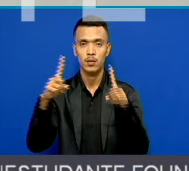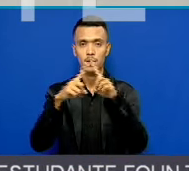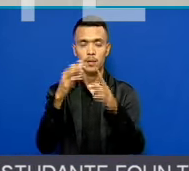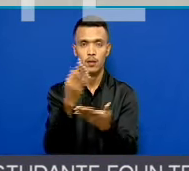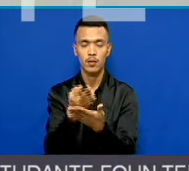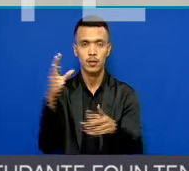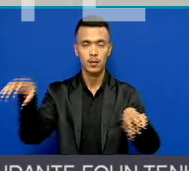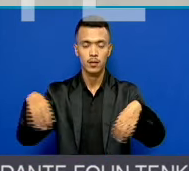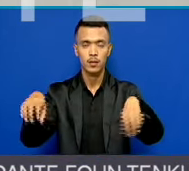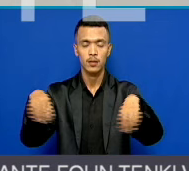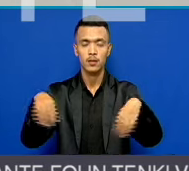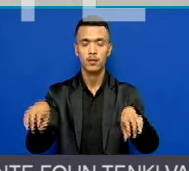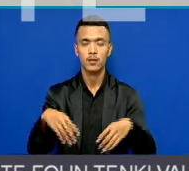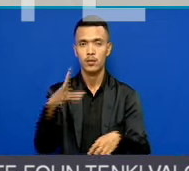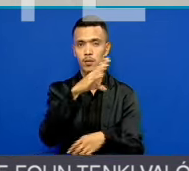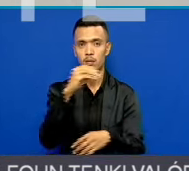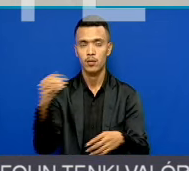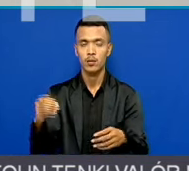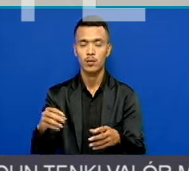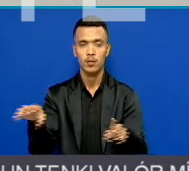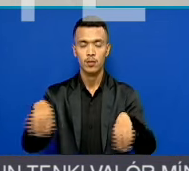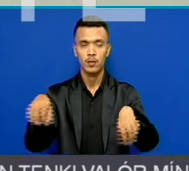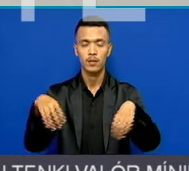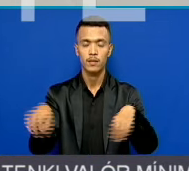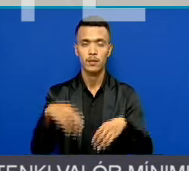salário vencimento no mos ba ya bem serviço ninian.